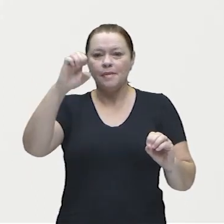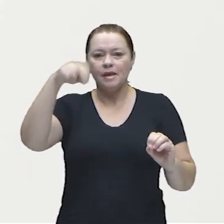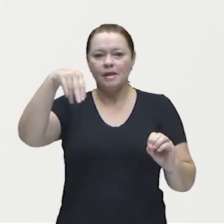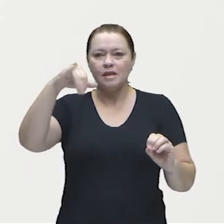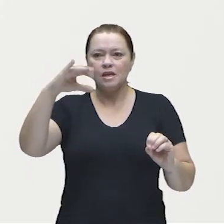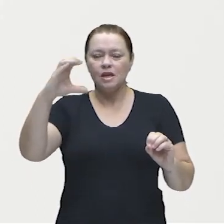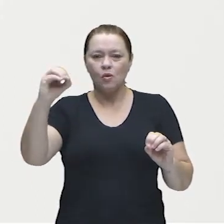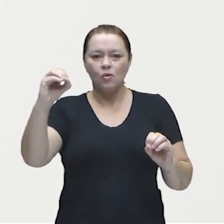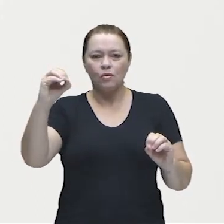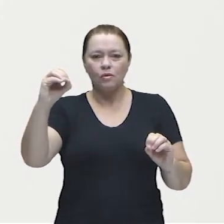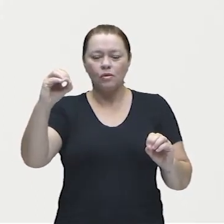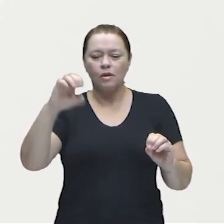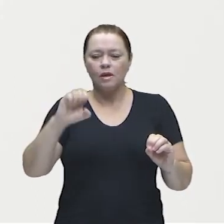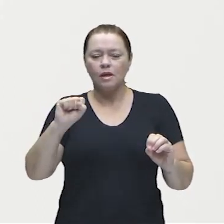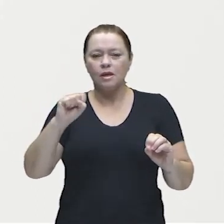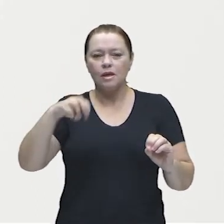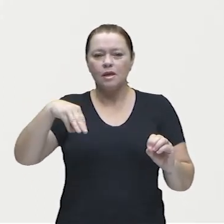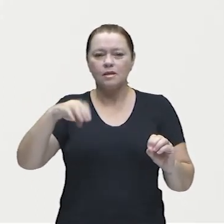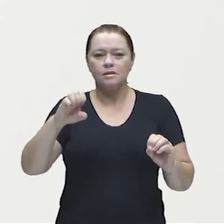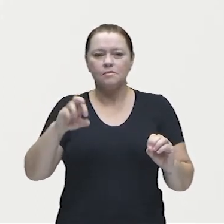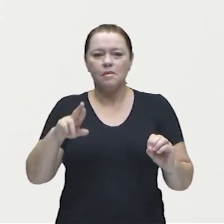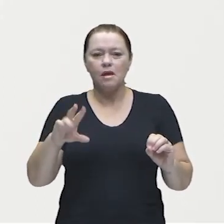penico e esmero.